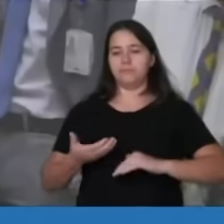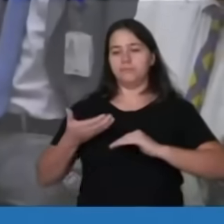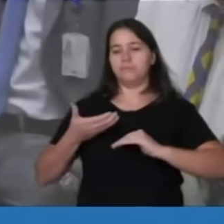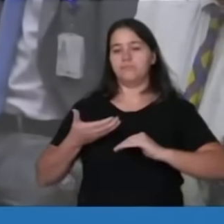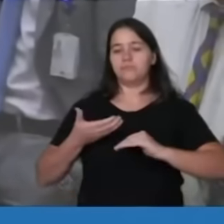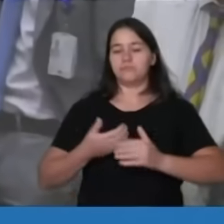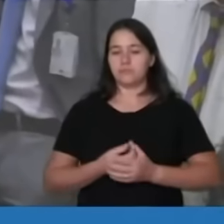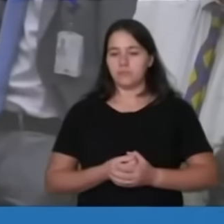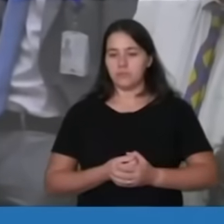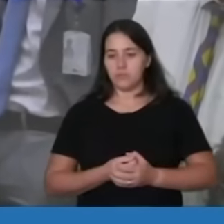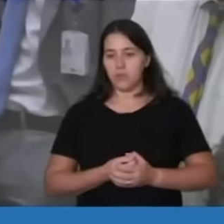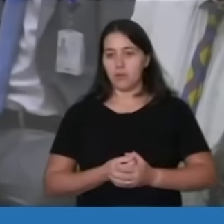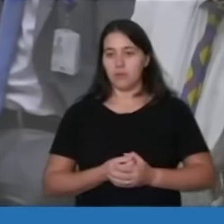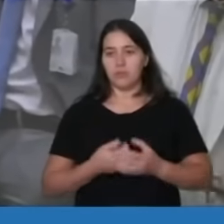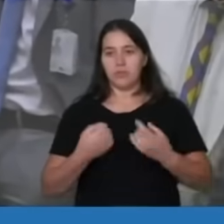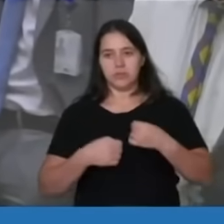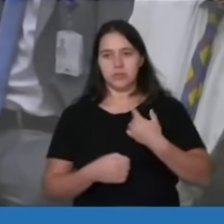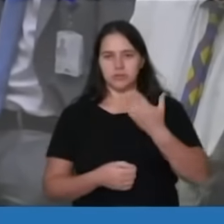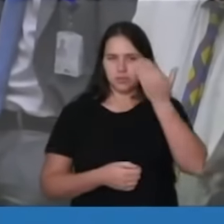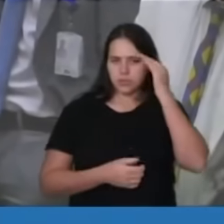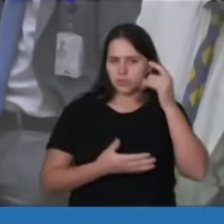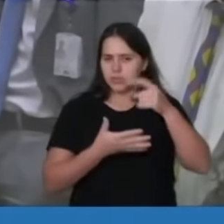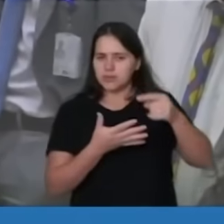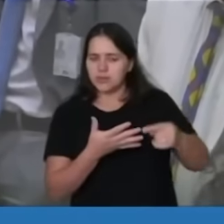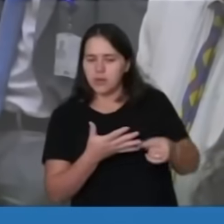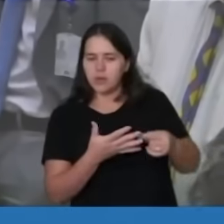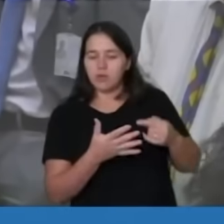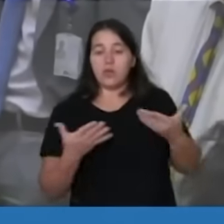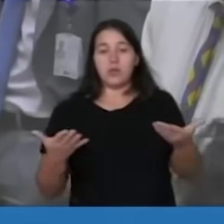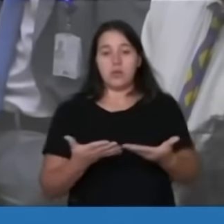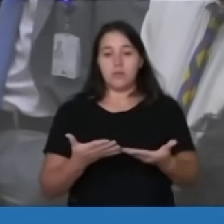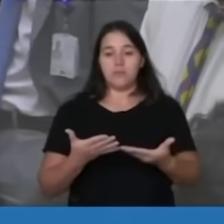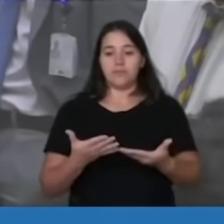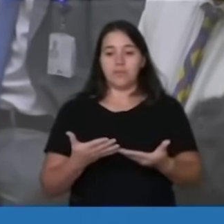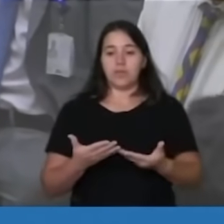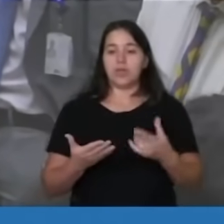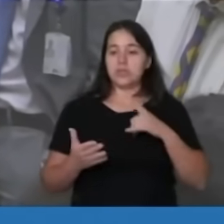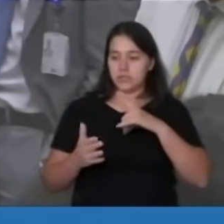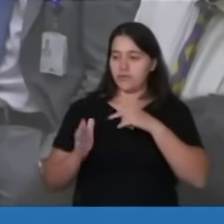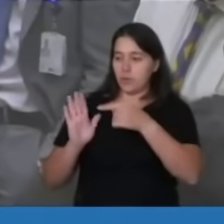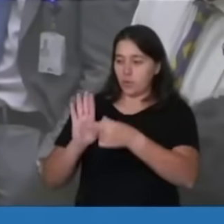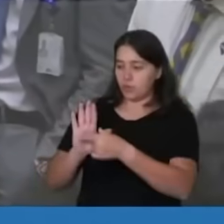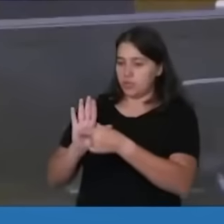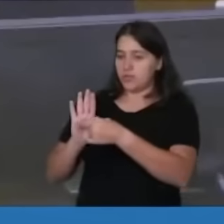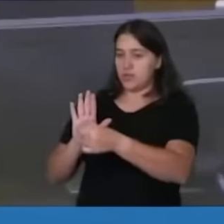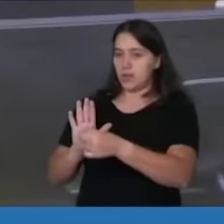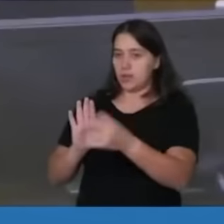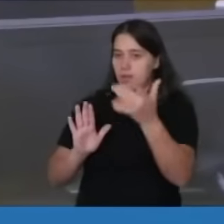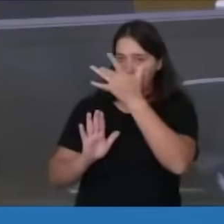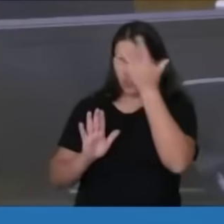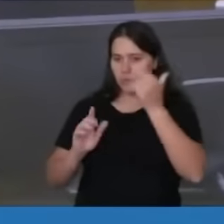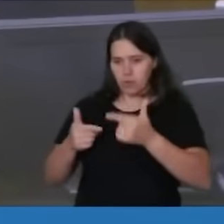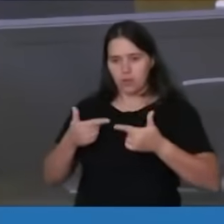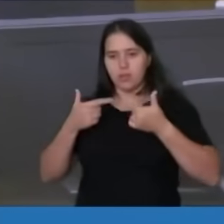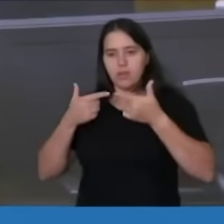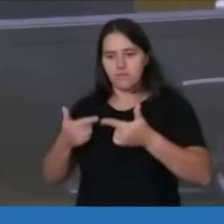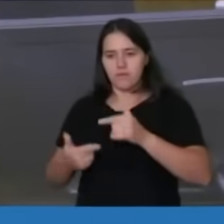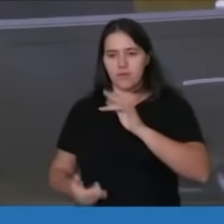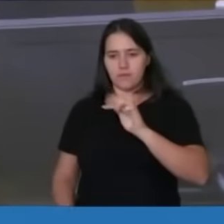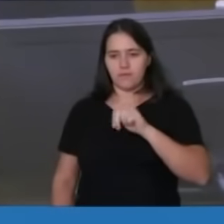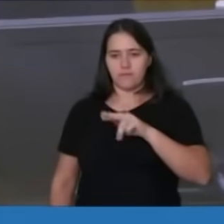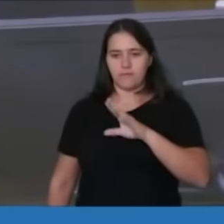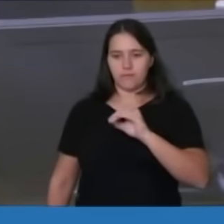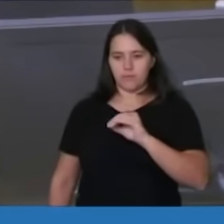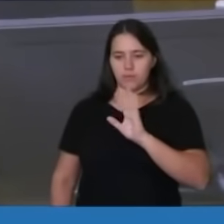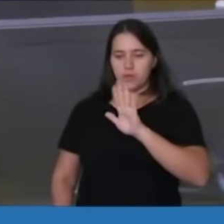sendo razoável e racional nesse critério. Ou seja, a prevalecer o destaque, eu quero dizer àqueles que defendem o fundo